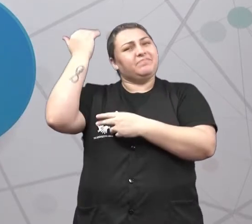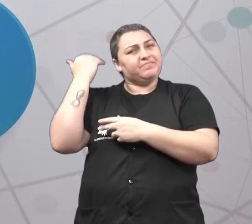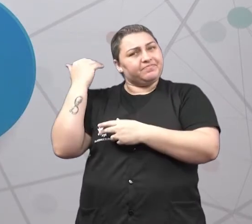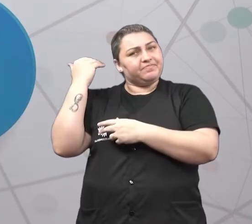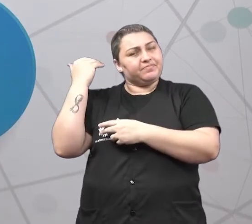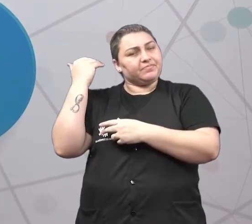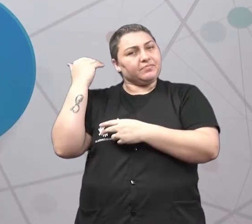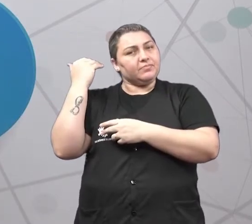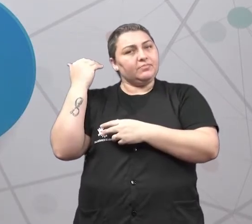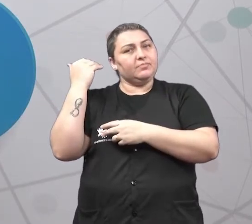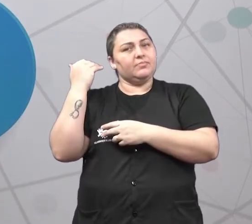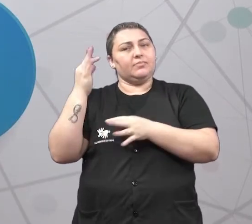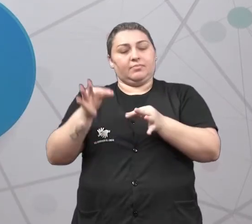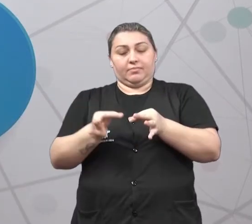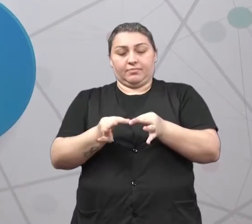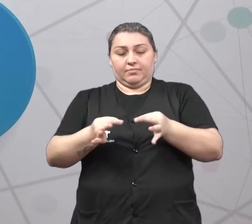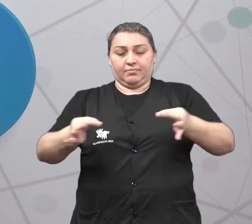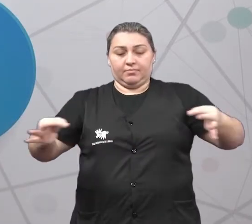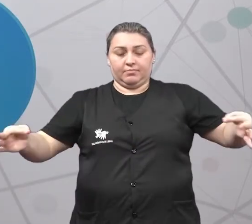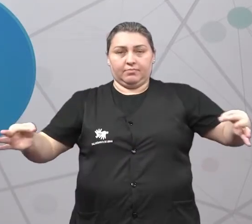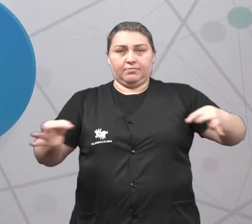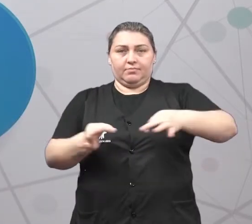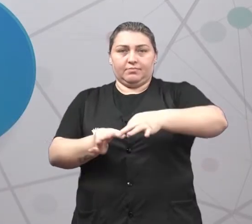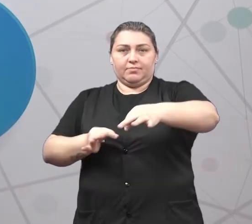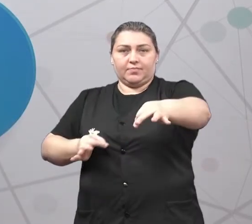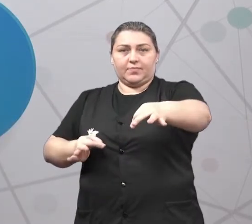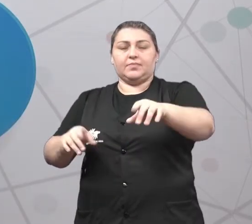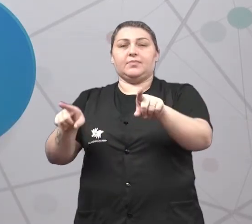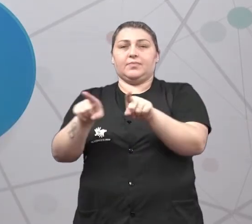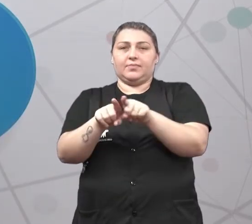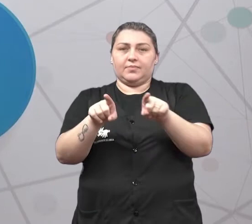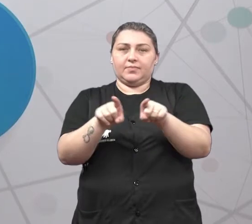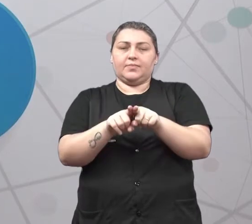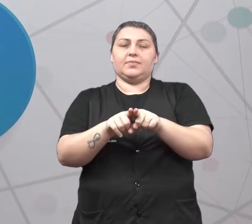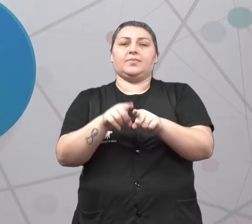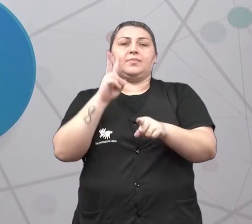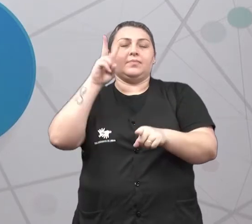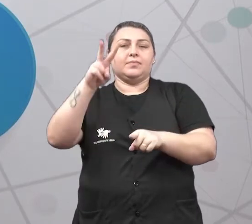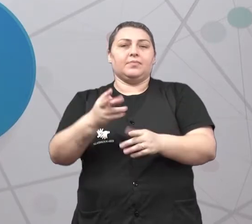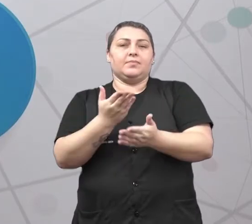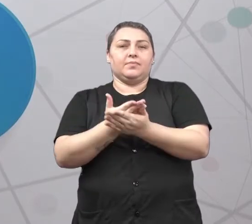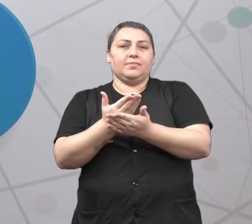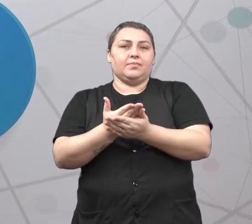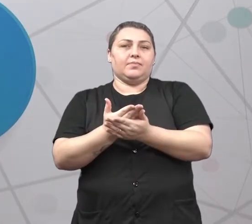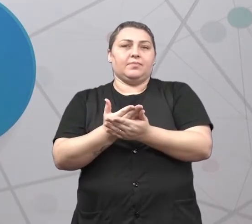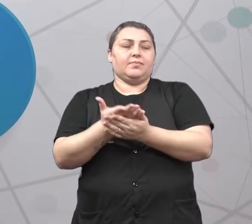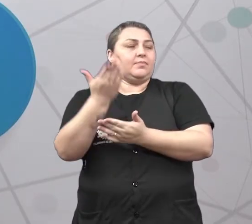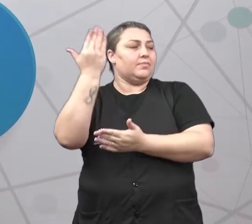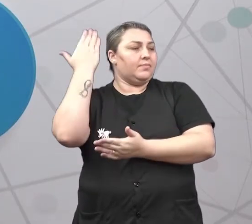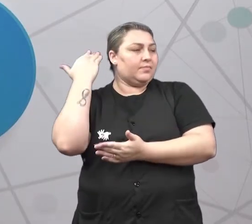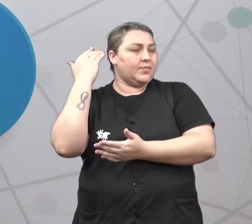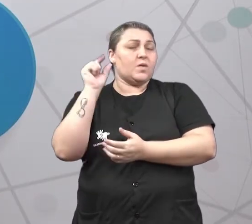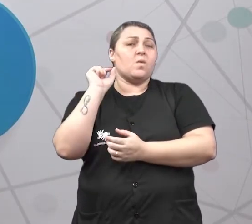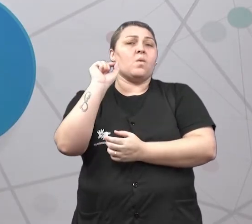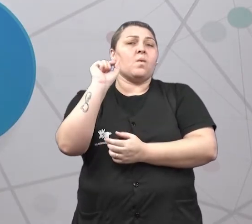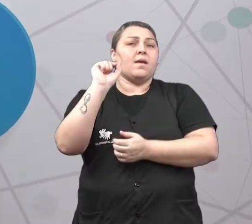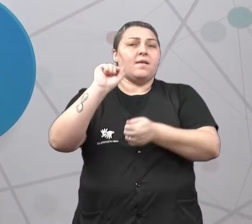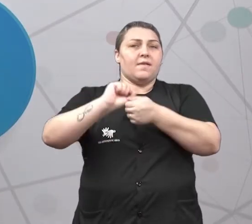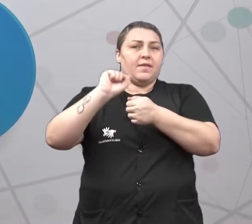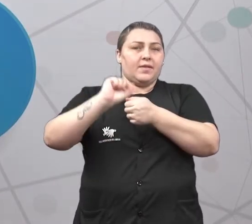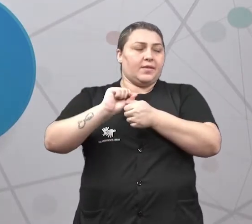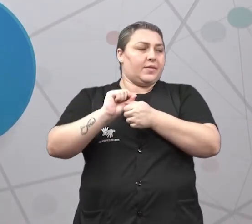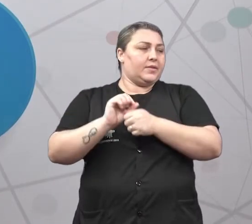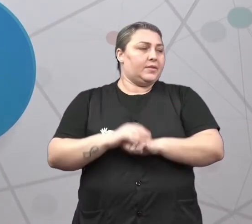antigamente, para medir comprimento, também se utilizava o corpo, como nós vimos numa aula anterior. Então, o que que eles faziam?